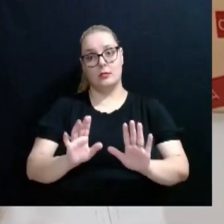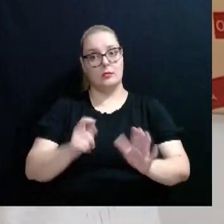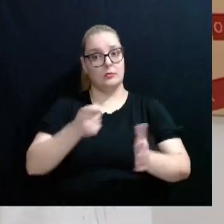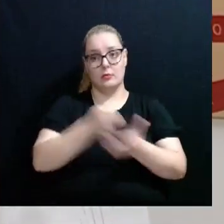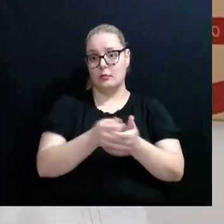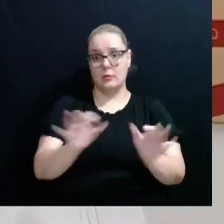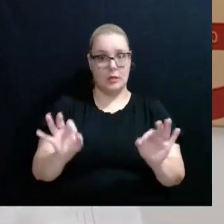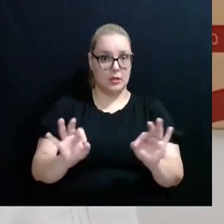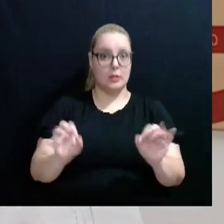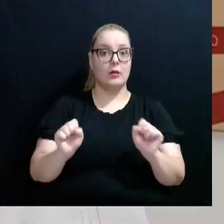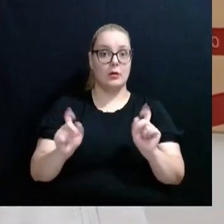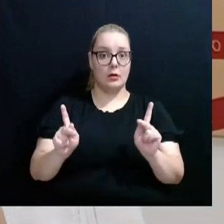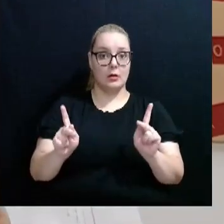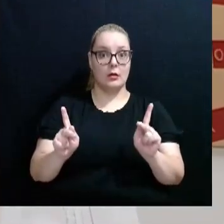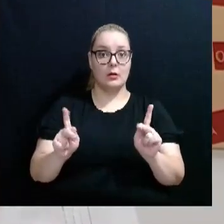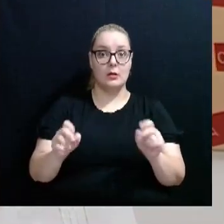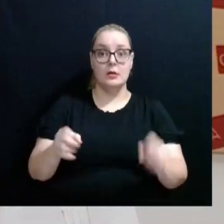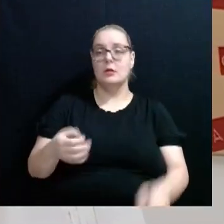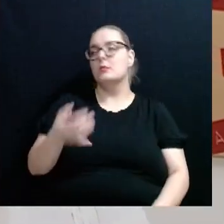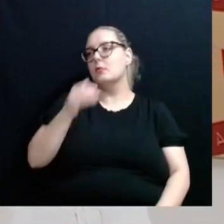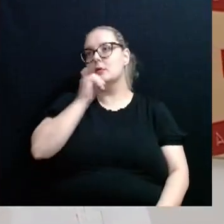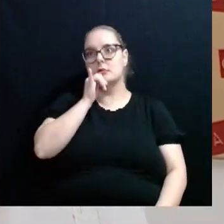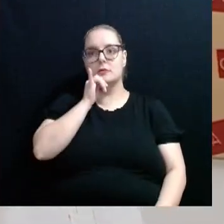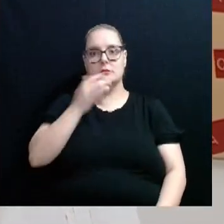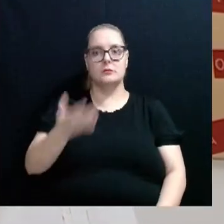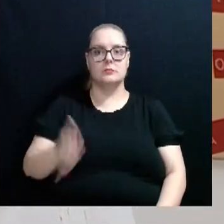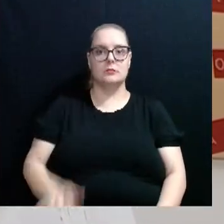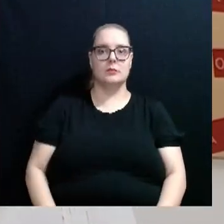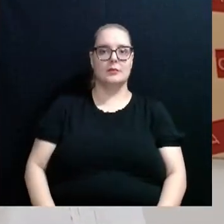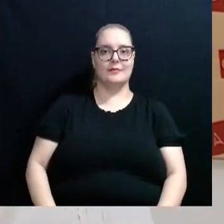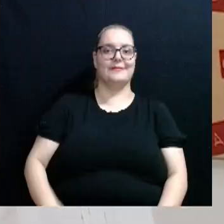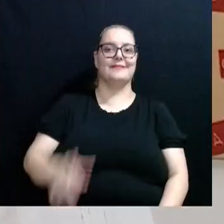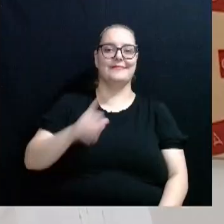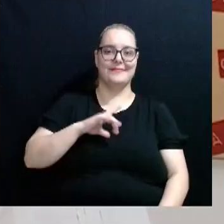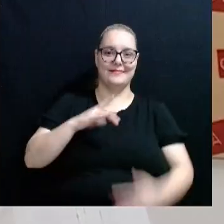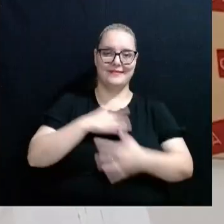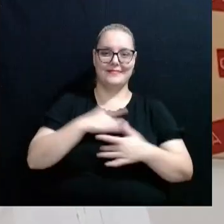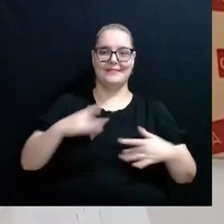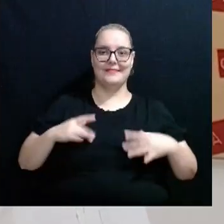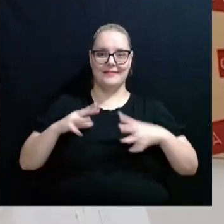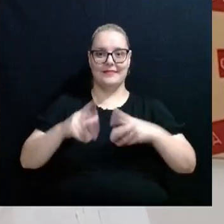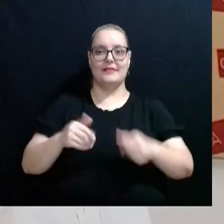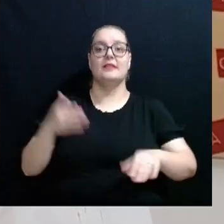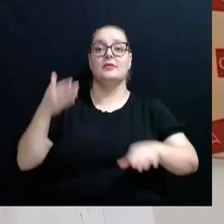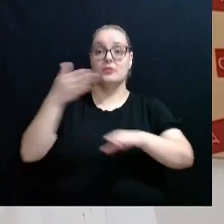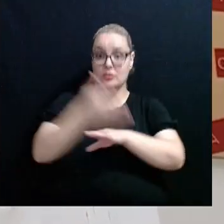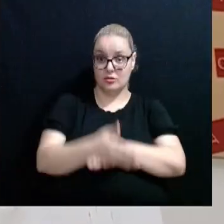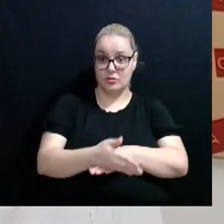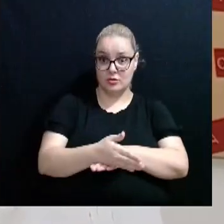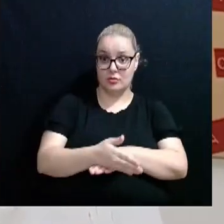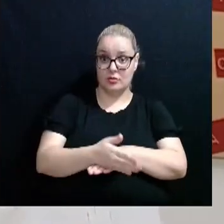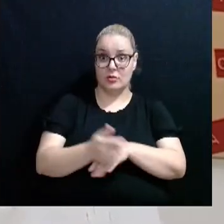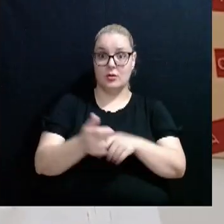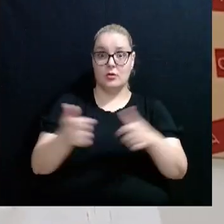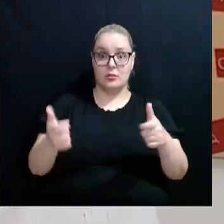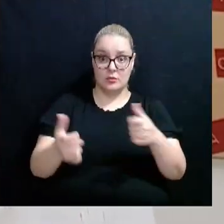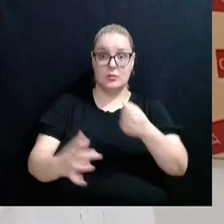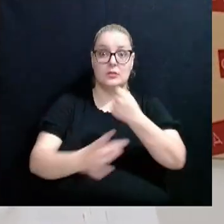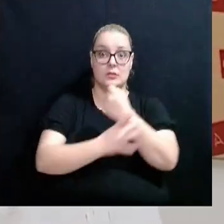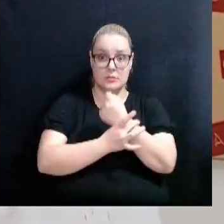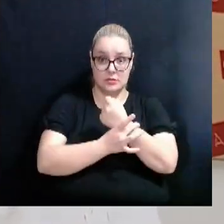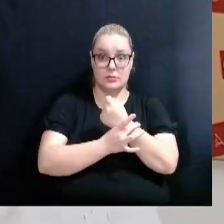ok? Supondo que você tenha uma saúde plena, que você entrou. A grande maioria das seguradoras põe ali